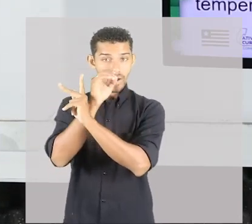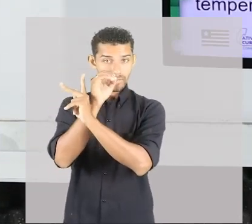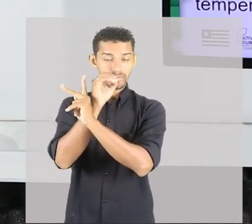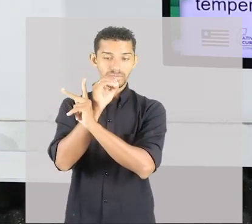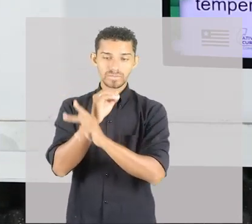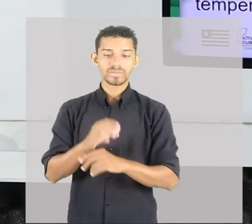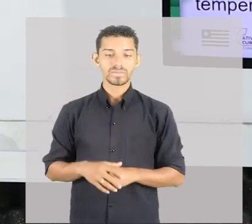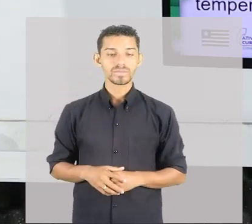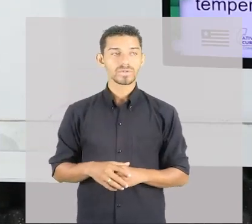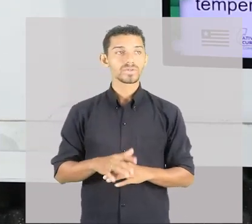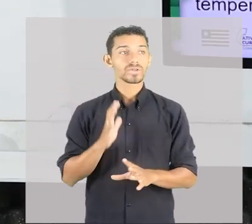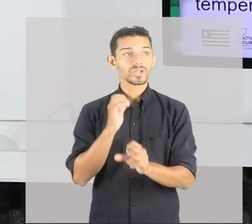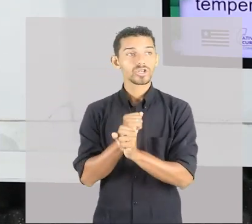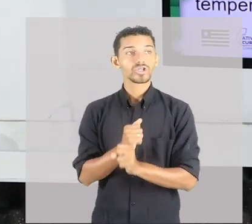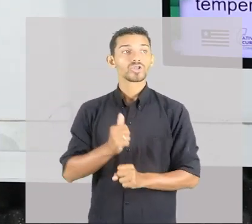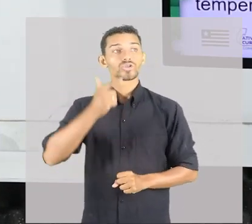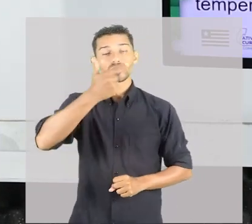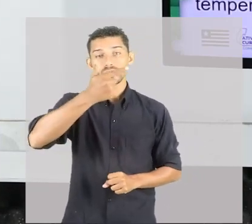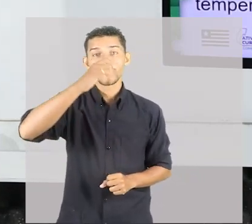285